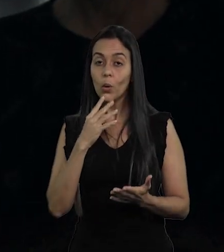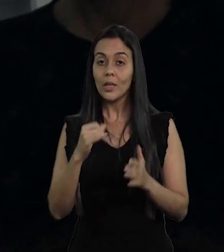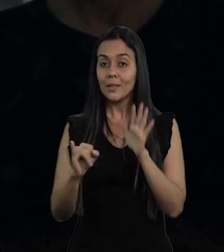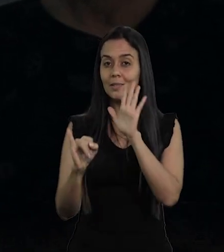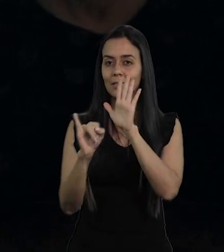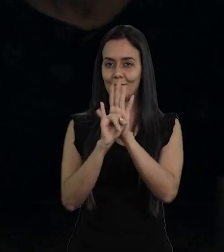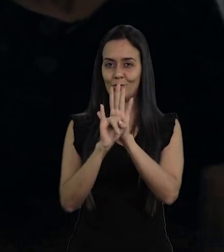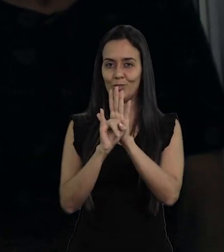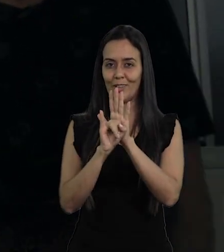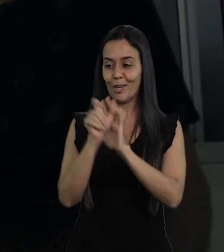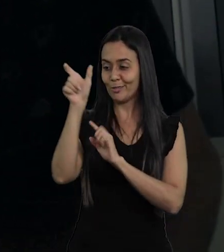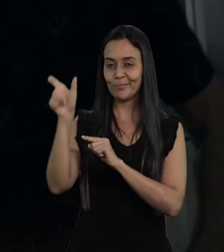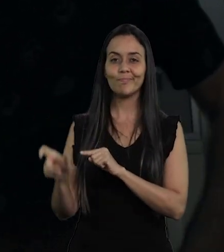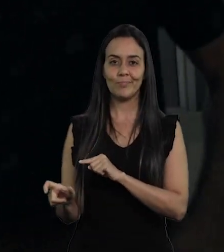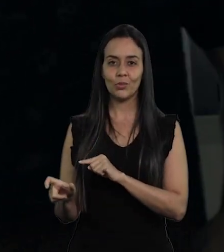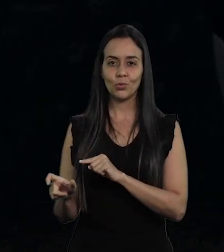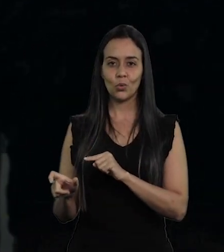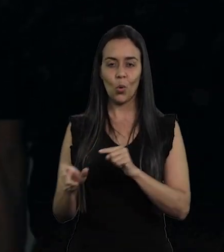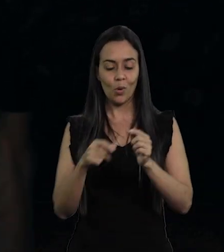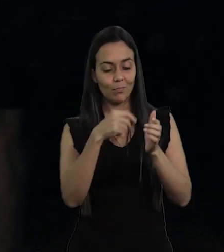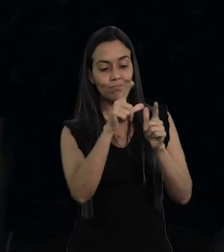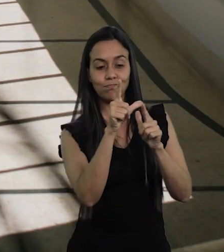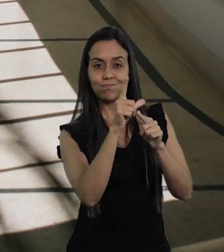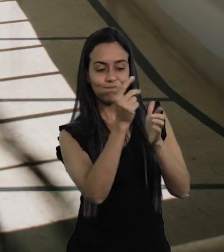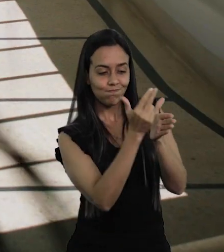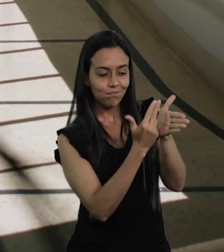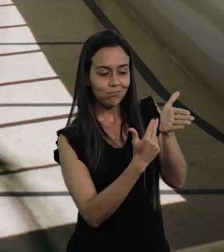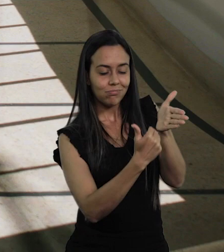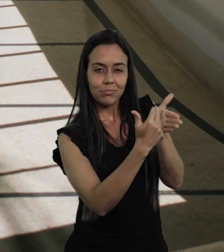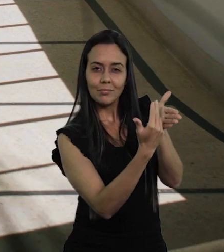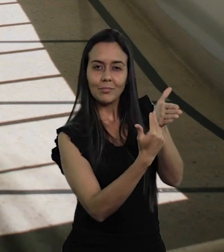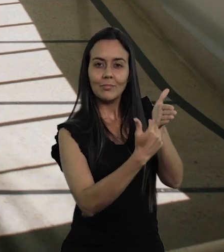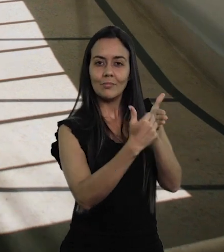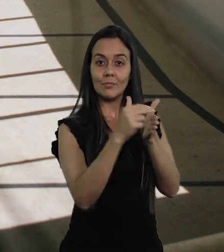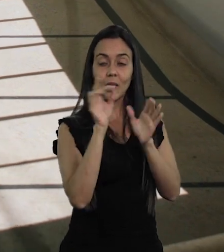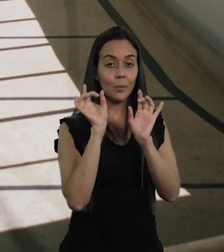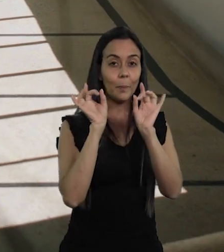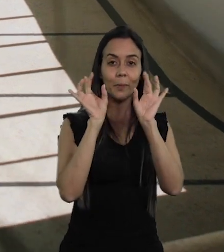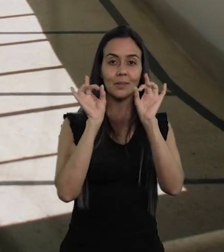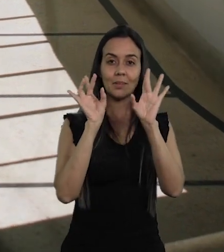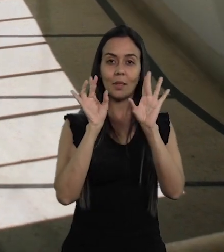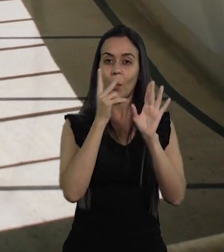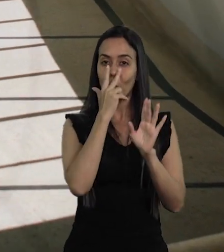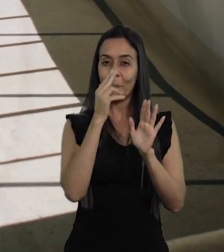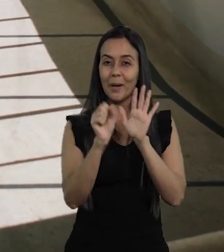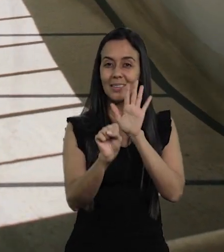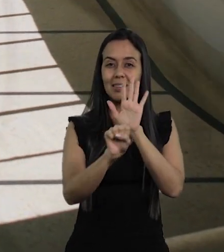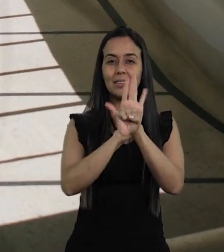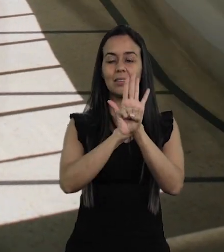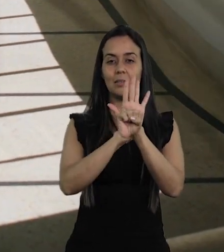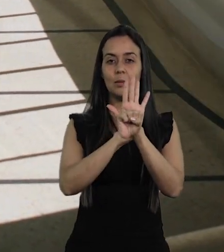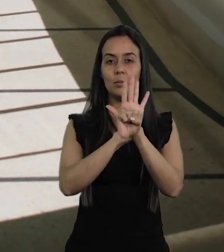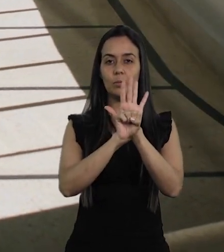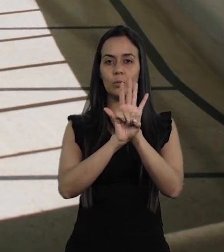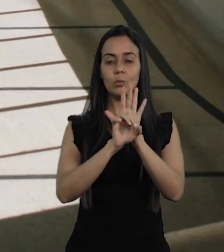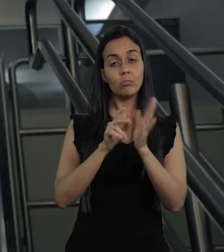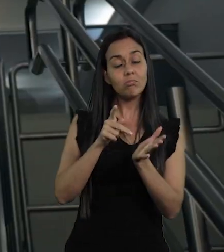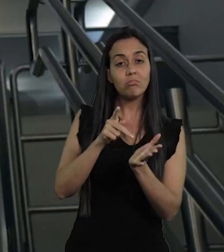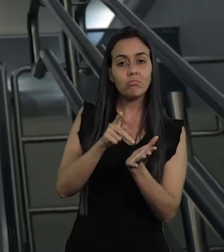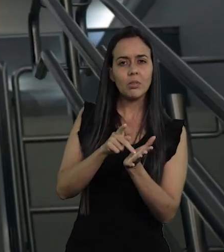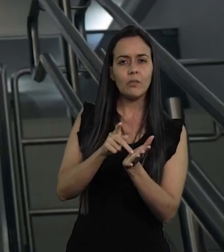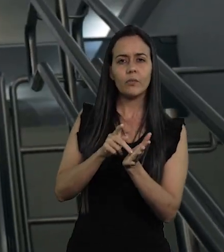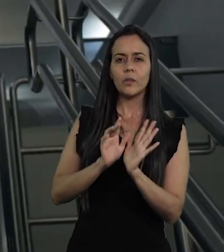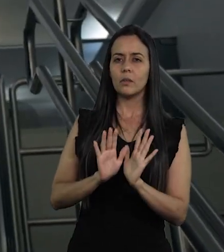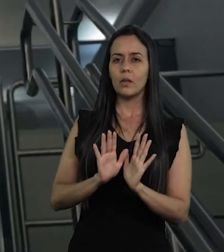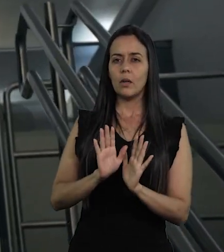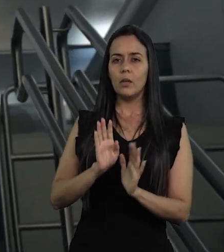dessa pessoa. Qualquer outra pessoa não consegue ler, então é um código. Isso que você falou, né, que o